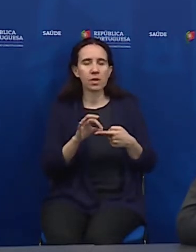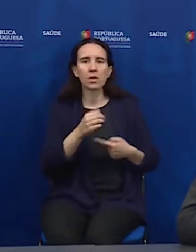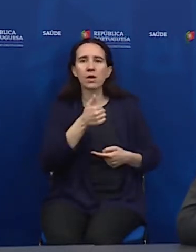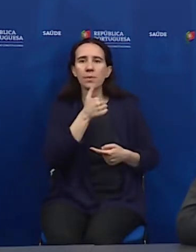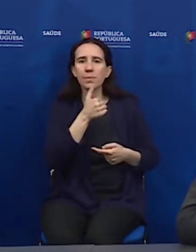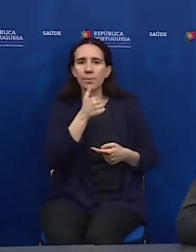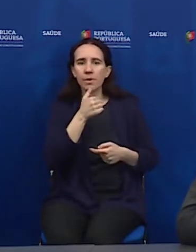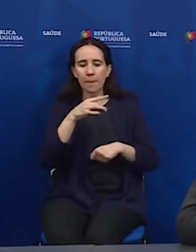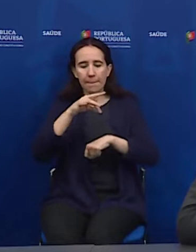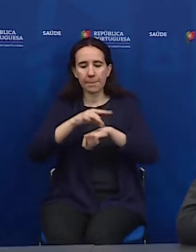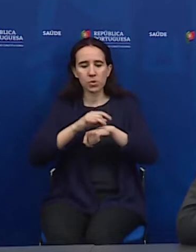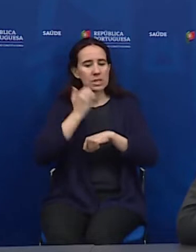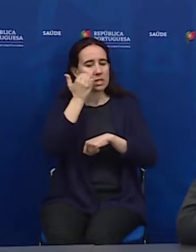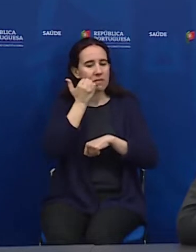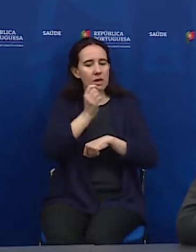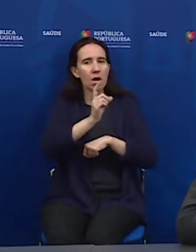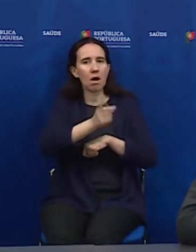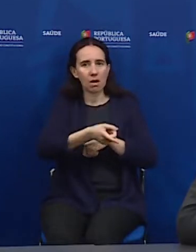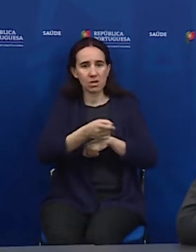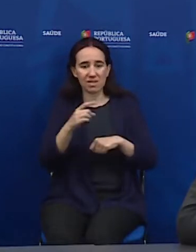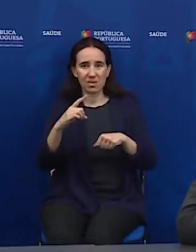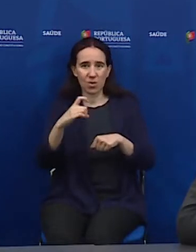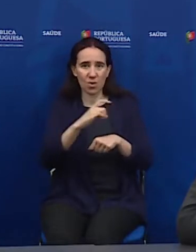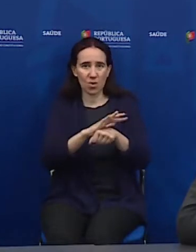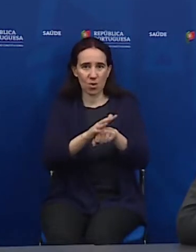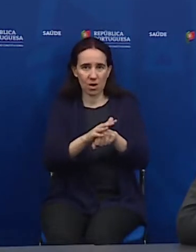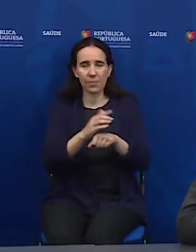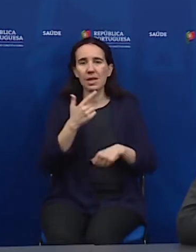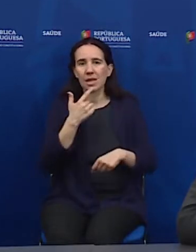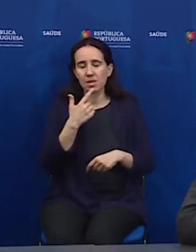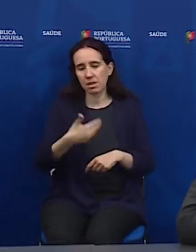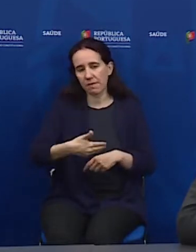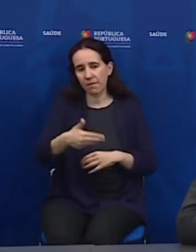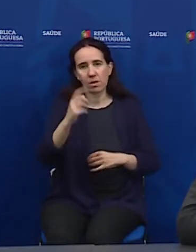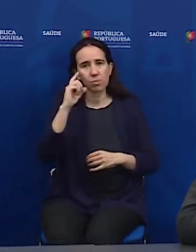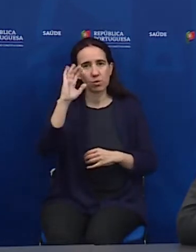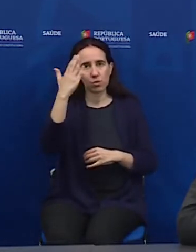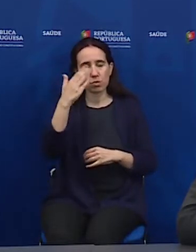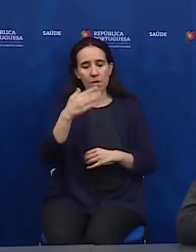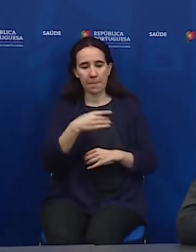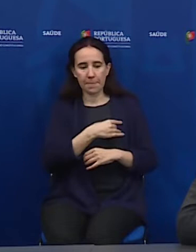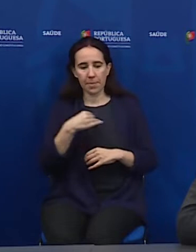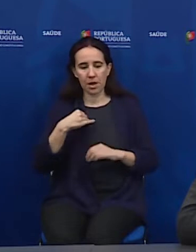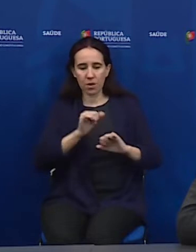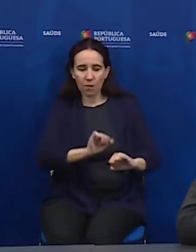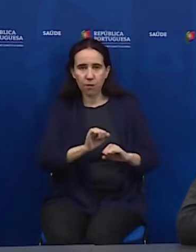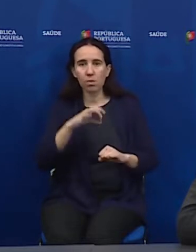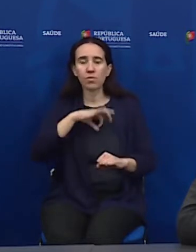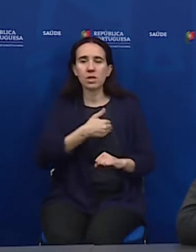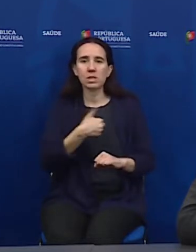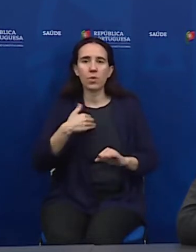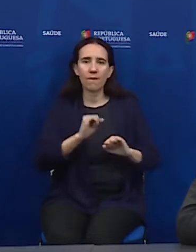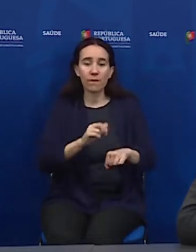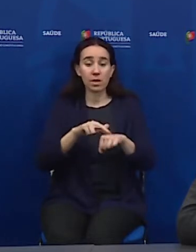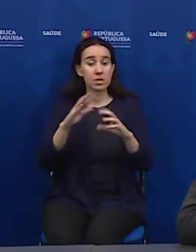severidade da patologia ou deste corona. Ou seja, vai ser importantíssimo para os nossos médicos, para os nossos profissionais de saúde,